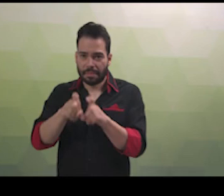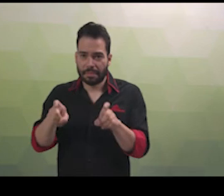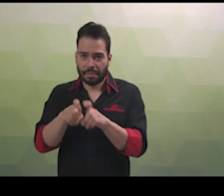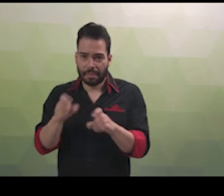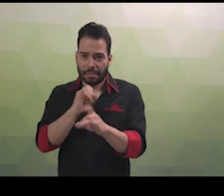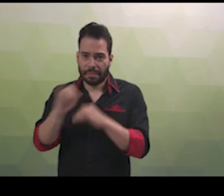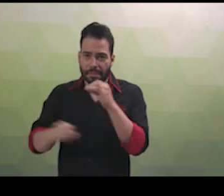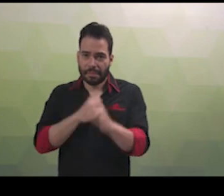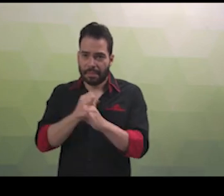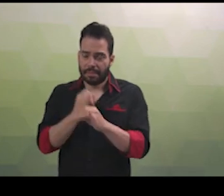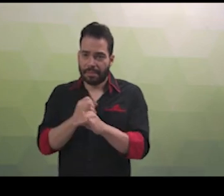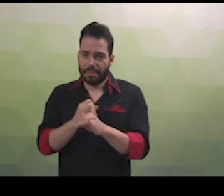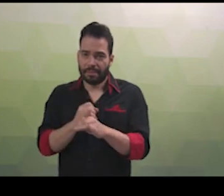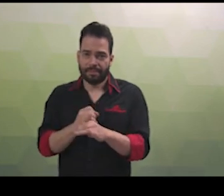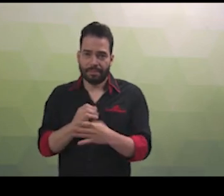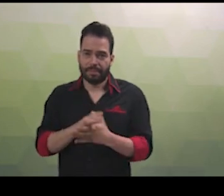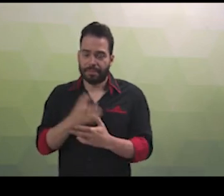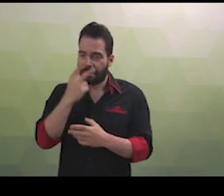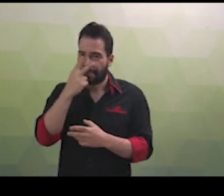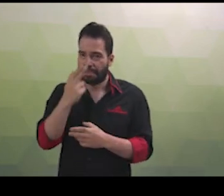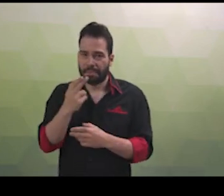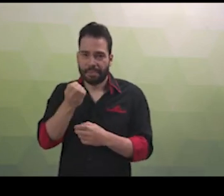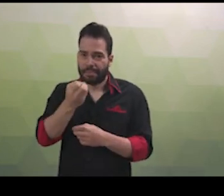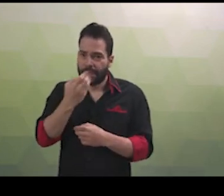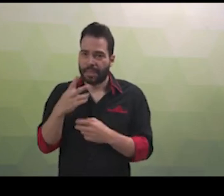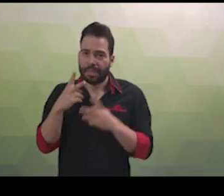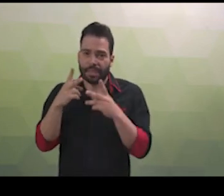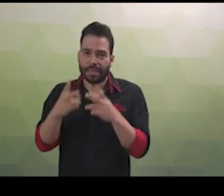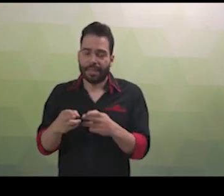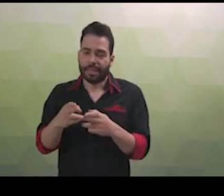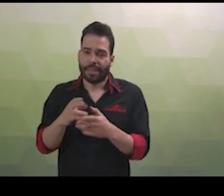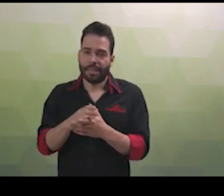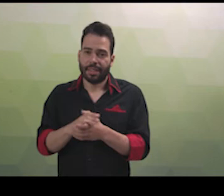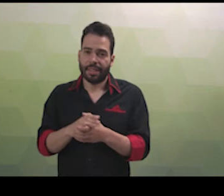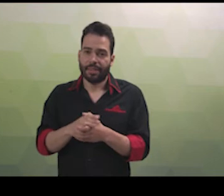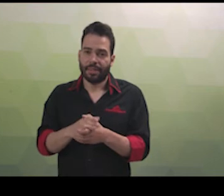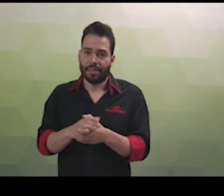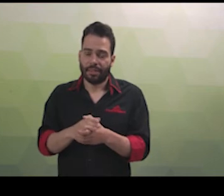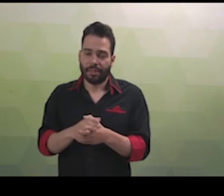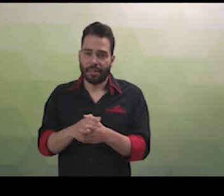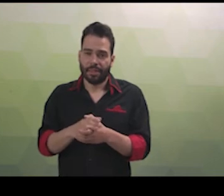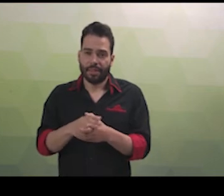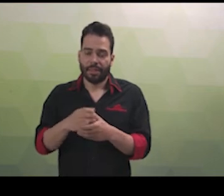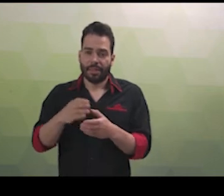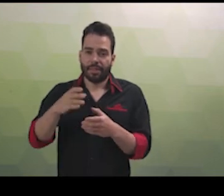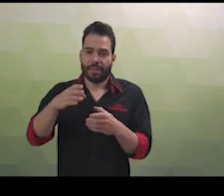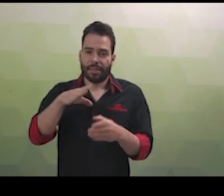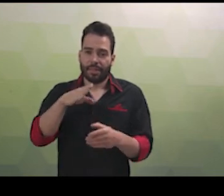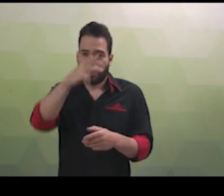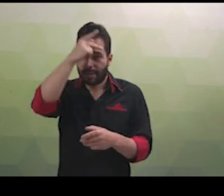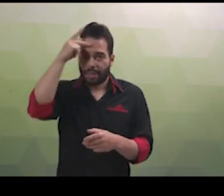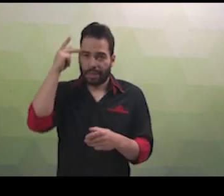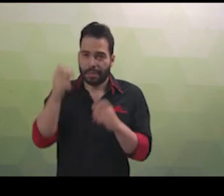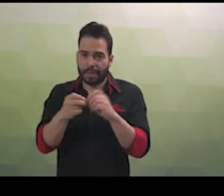esses processos automatizados em geral não terão um produto pronto para o público, especialmente quando a gramática